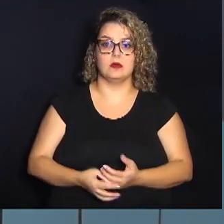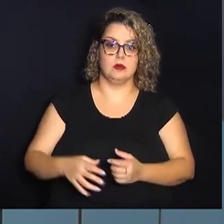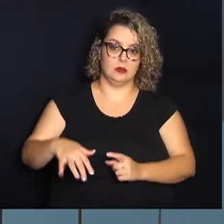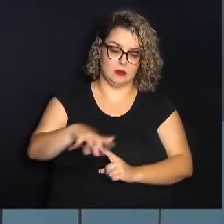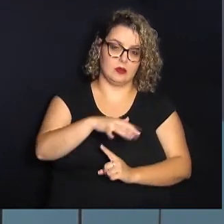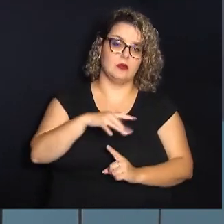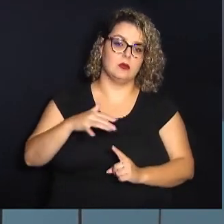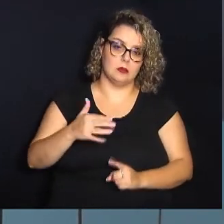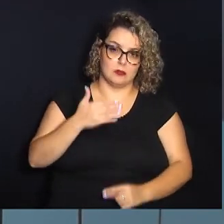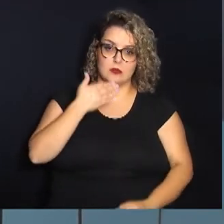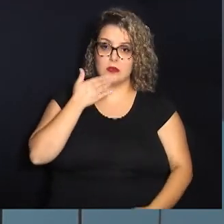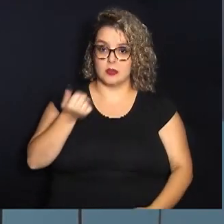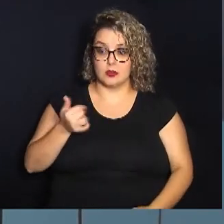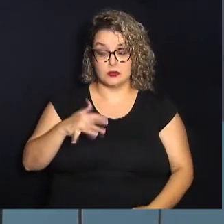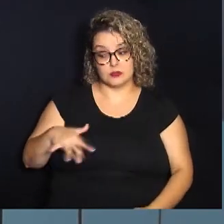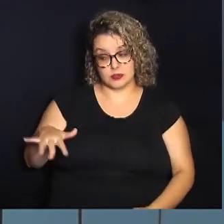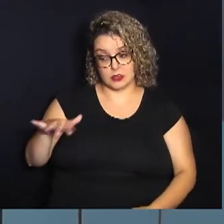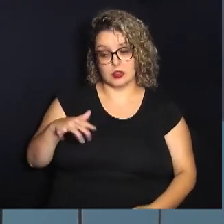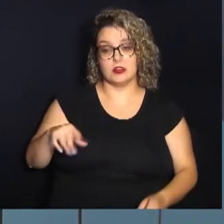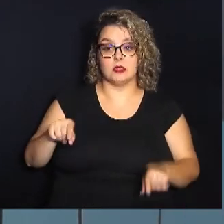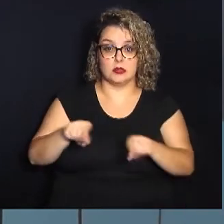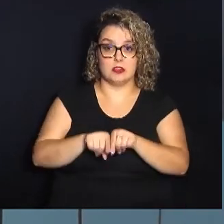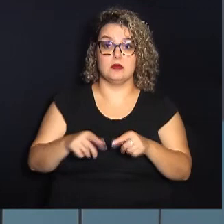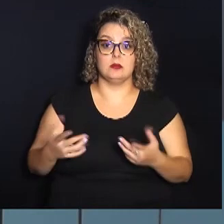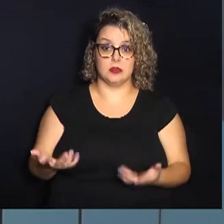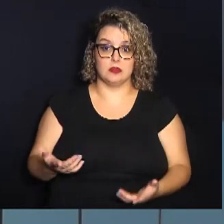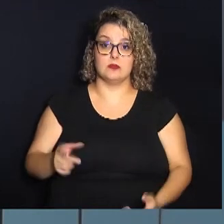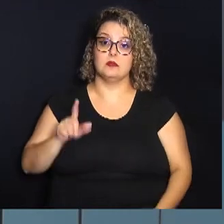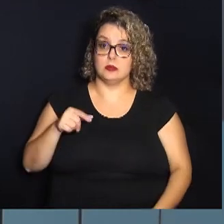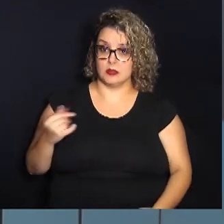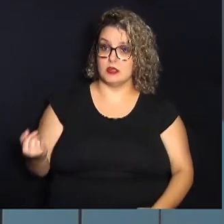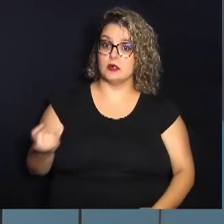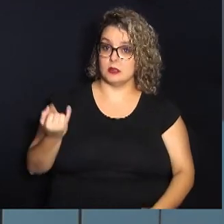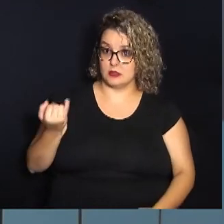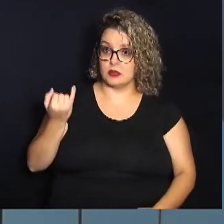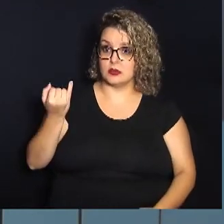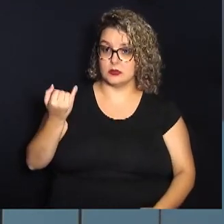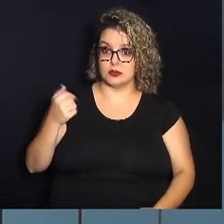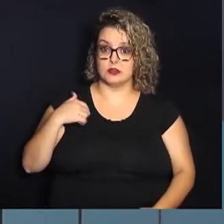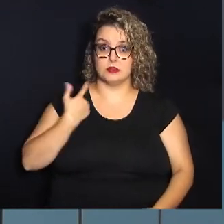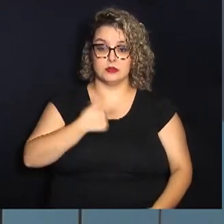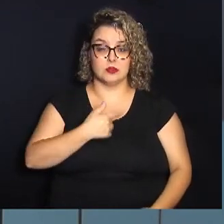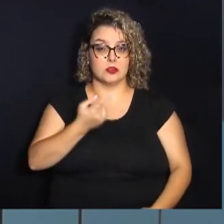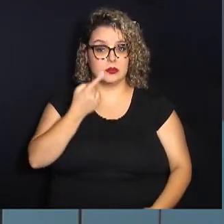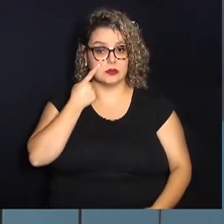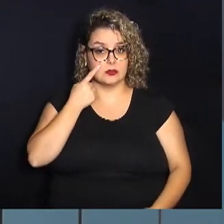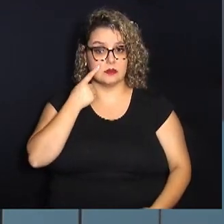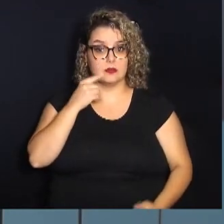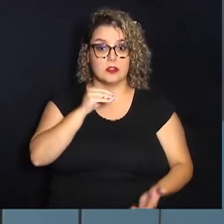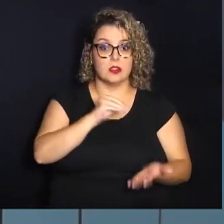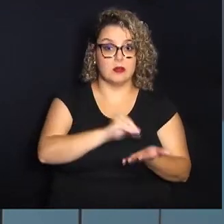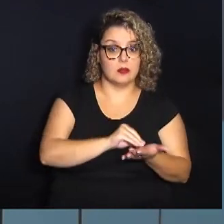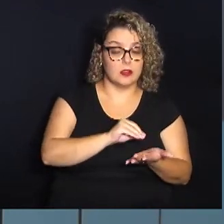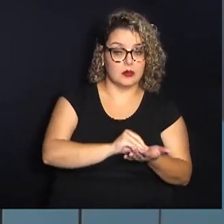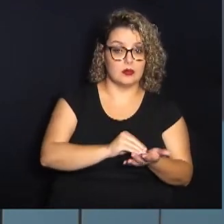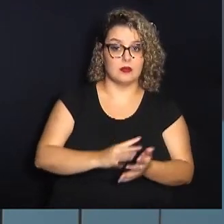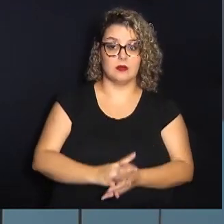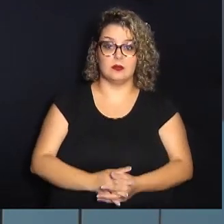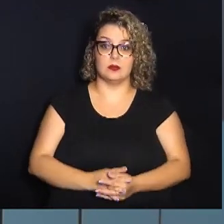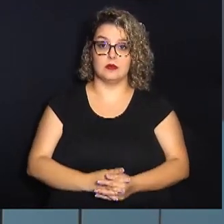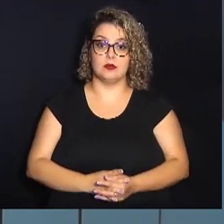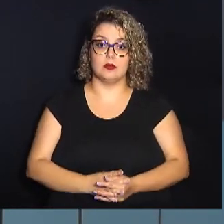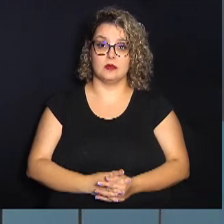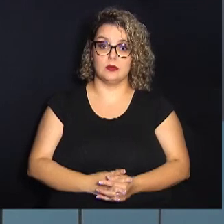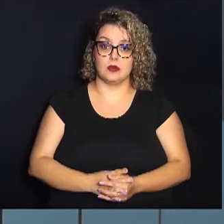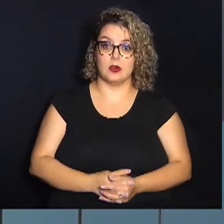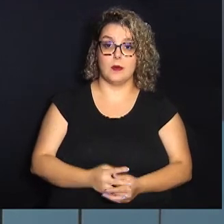de área inclusive, e isso é muito importante. A gente vê a falta, né, a escassez